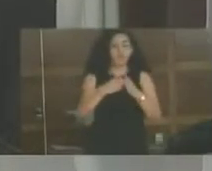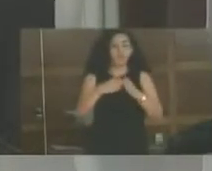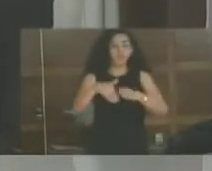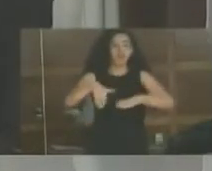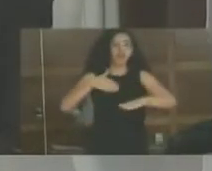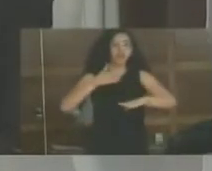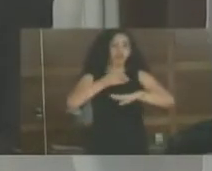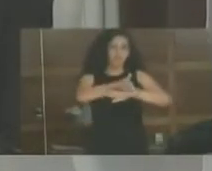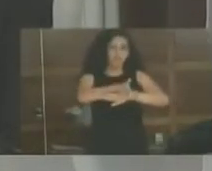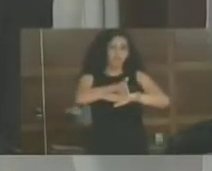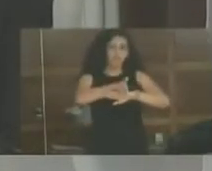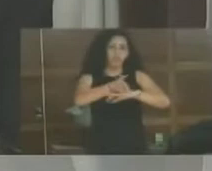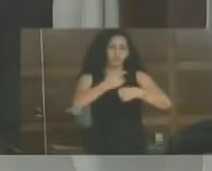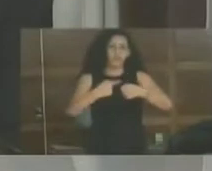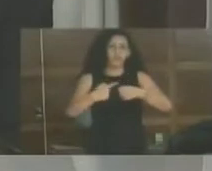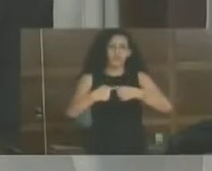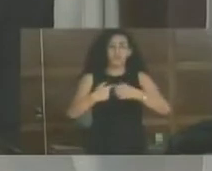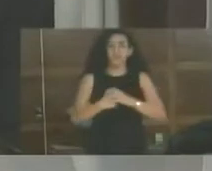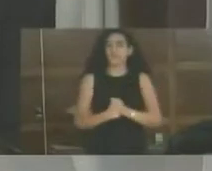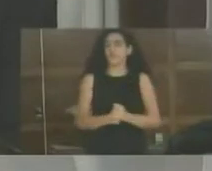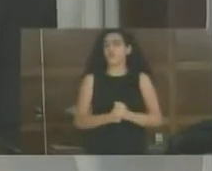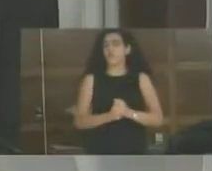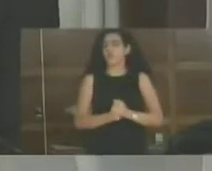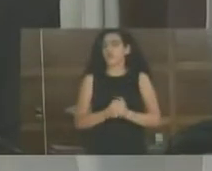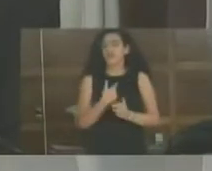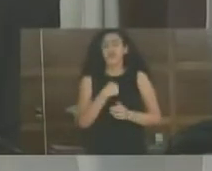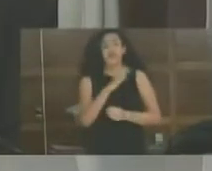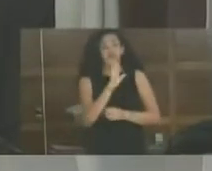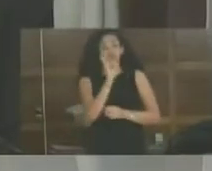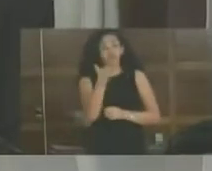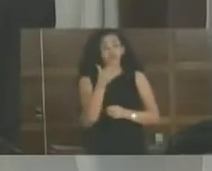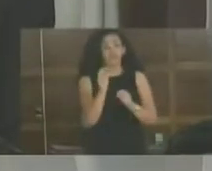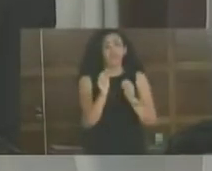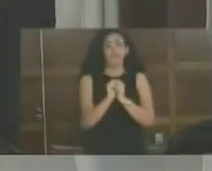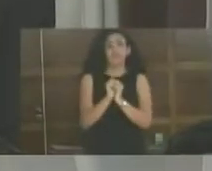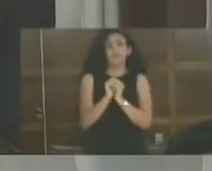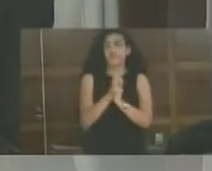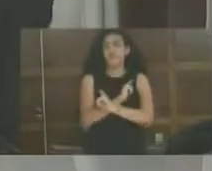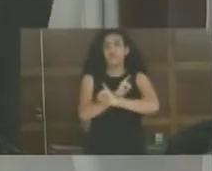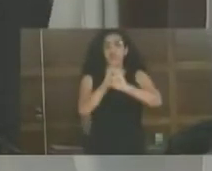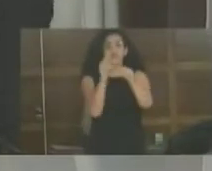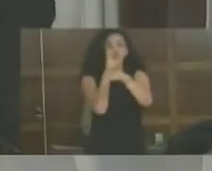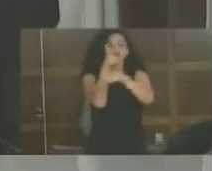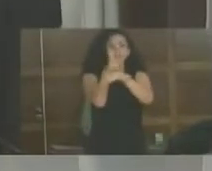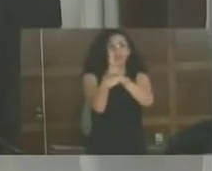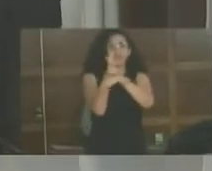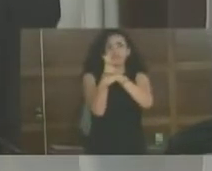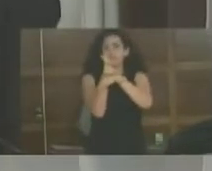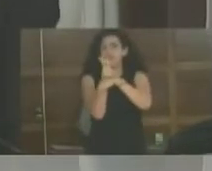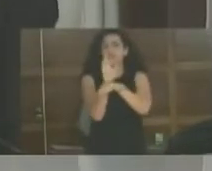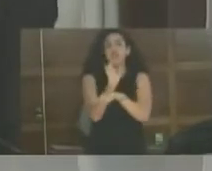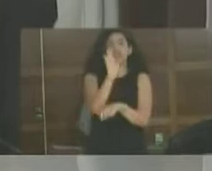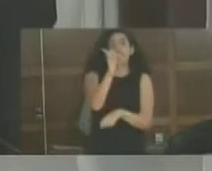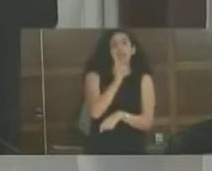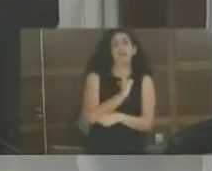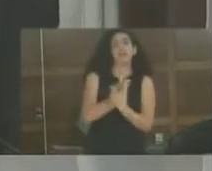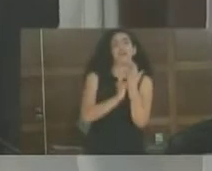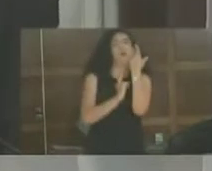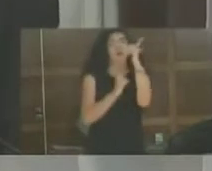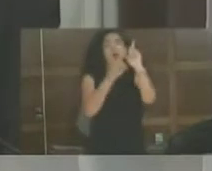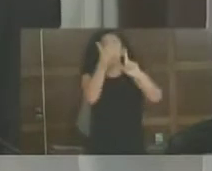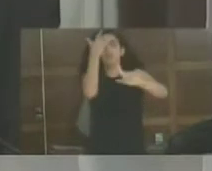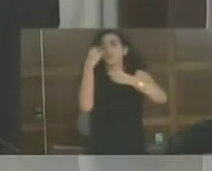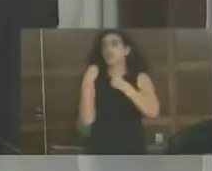bairro Perequê, né? E já eu fiz essa propaganda, né, esse vídeo, já apareceu outro doando, né,